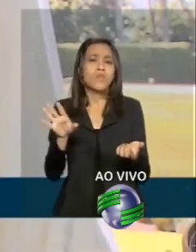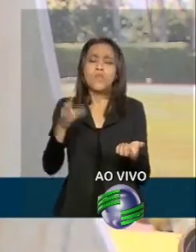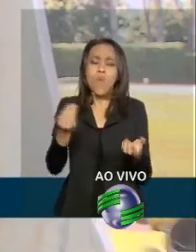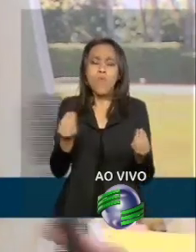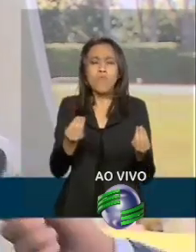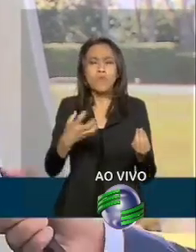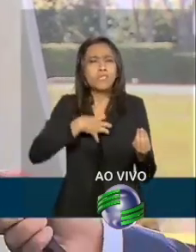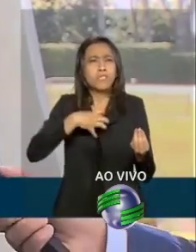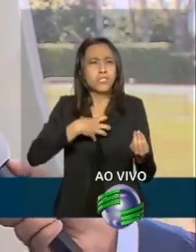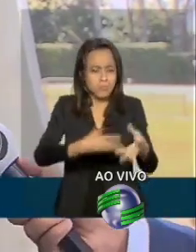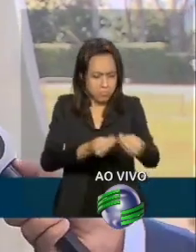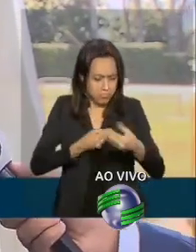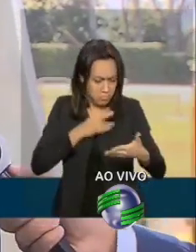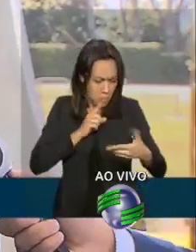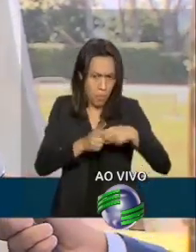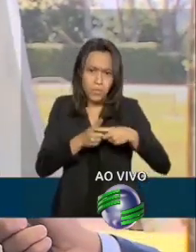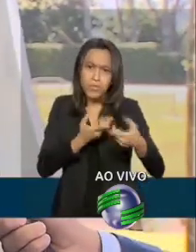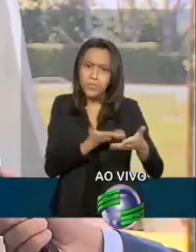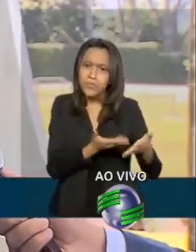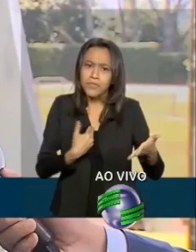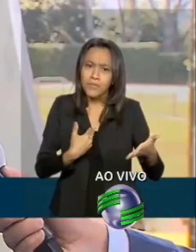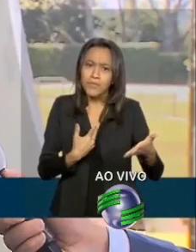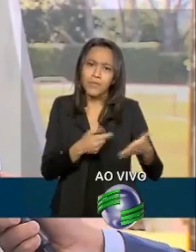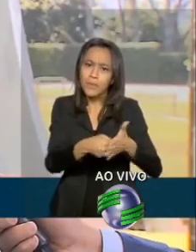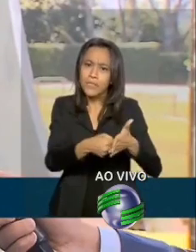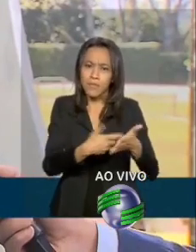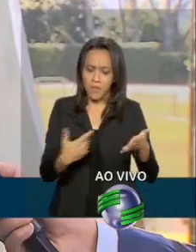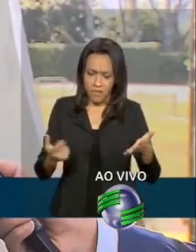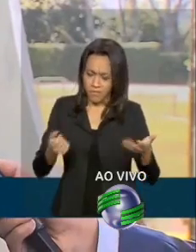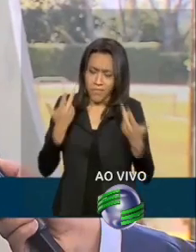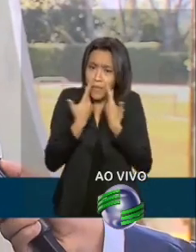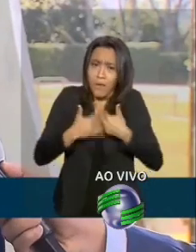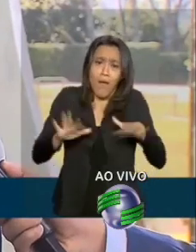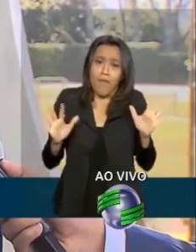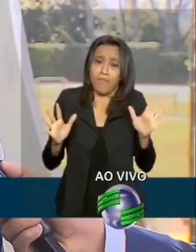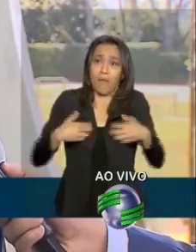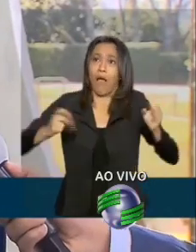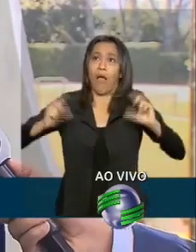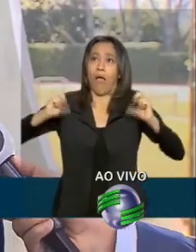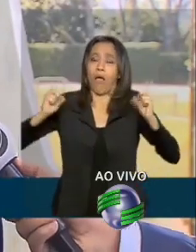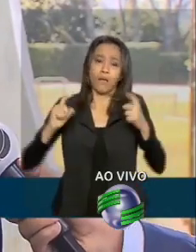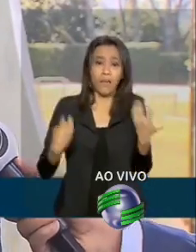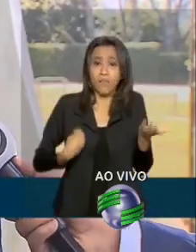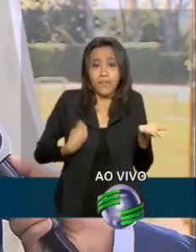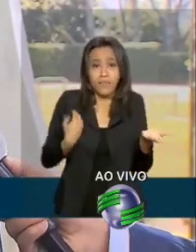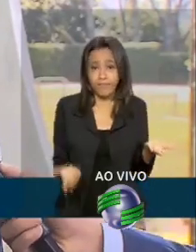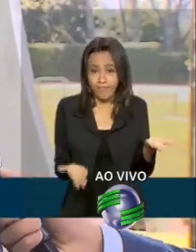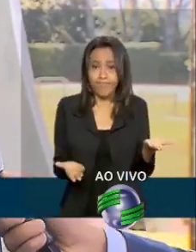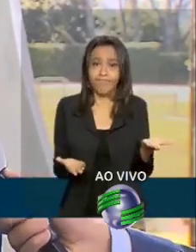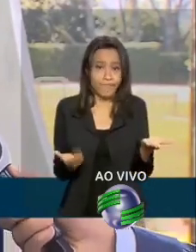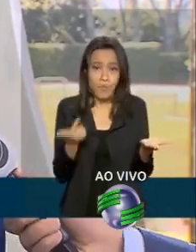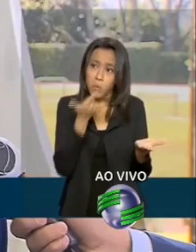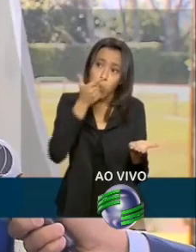exame positivo? Não tem problema, com naturalidade, não tem que ter pavor, mas é a vida. Como podia ser um outro